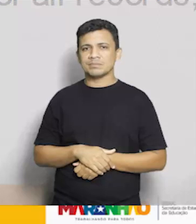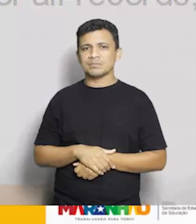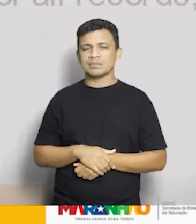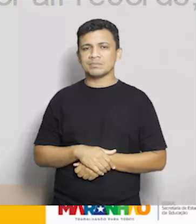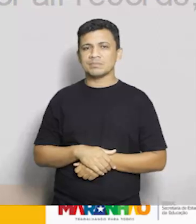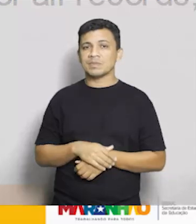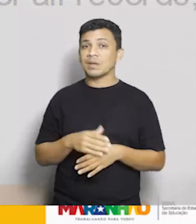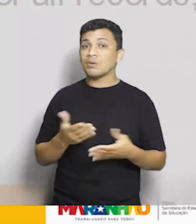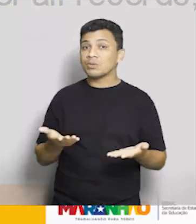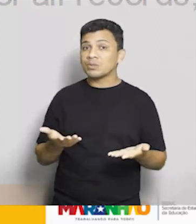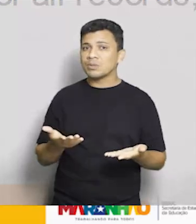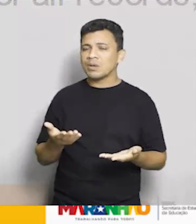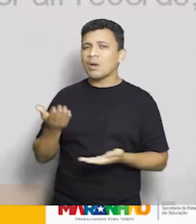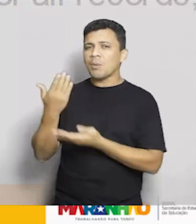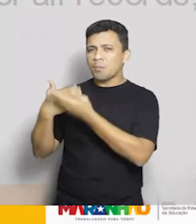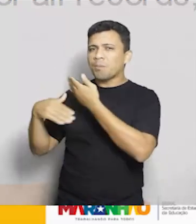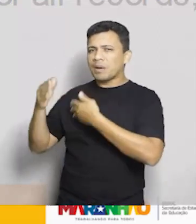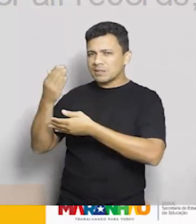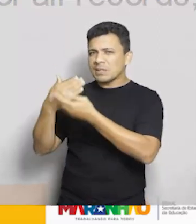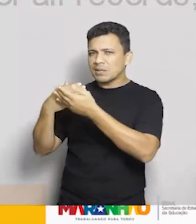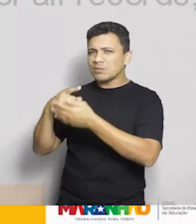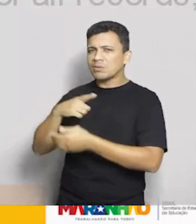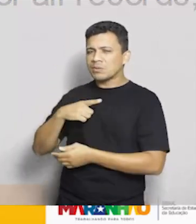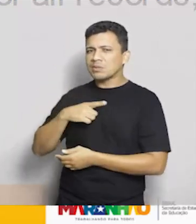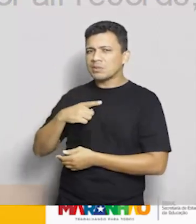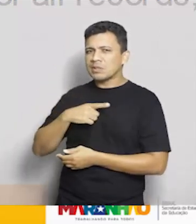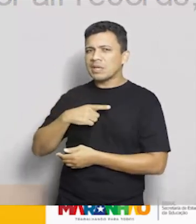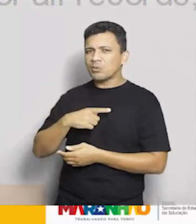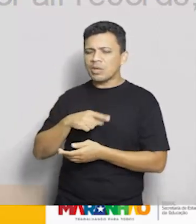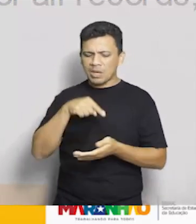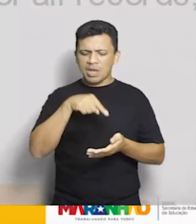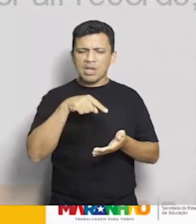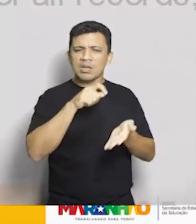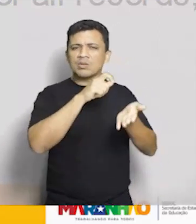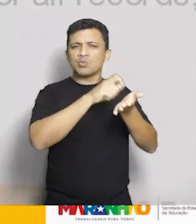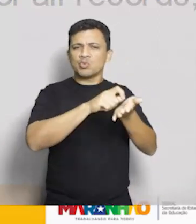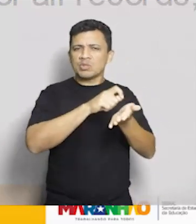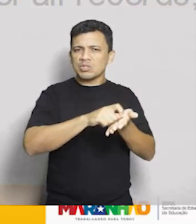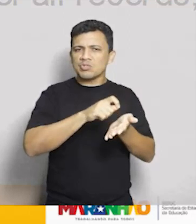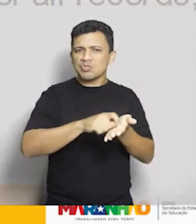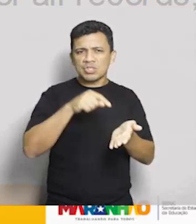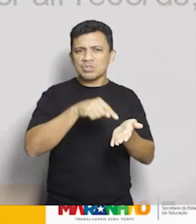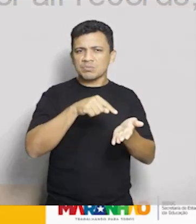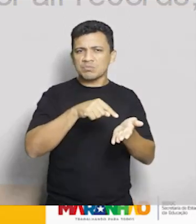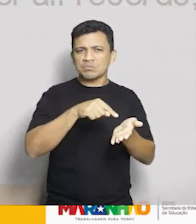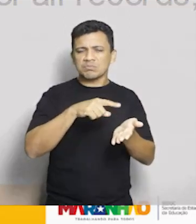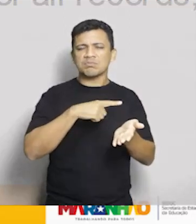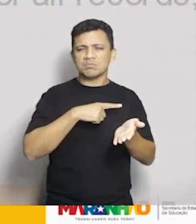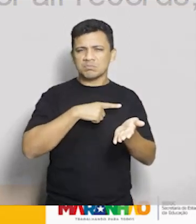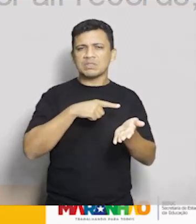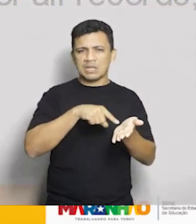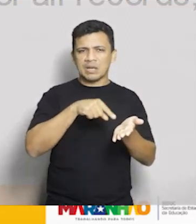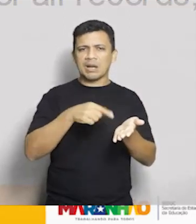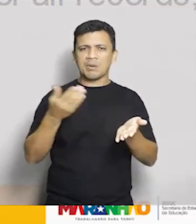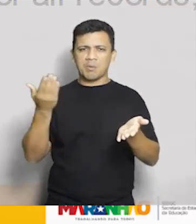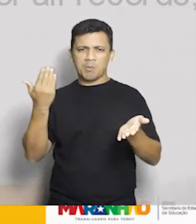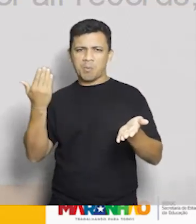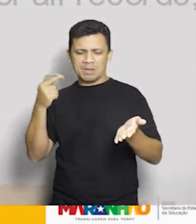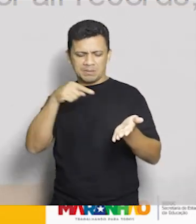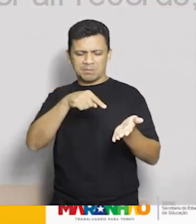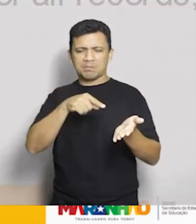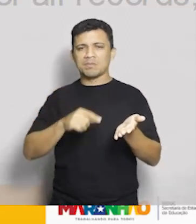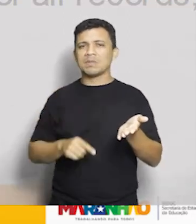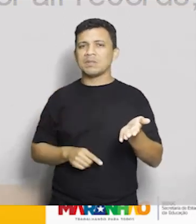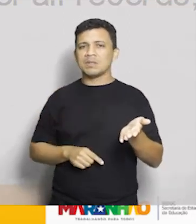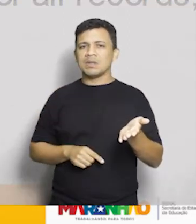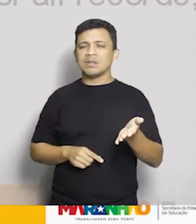indirectors quer dizer o passado existe nos registros naquilo que tá escrito além dos